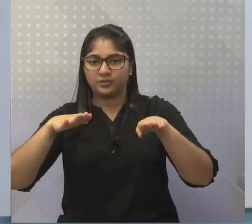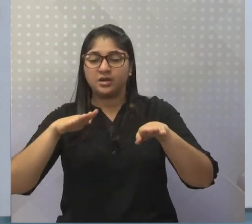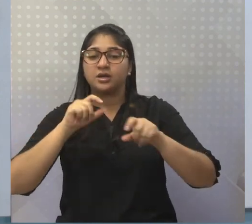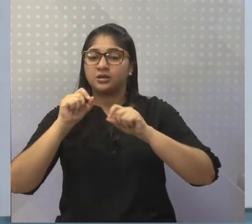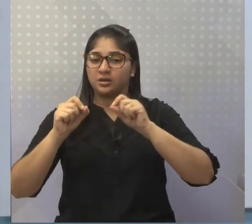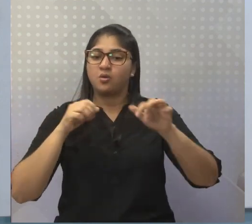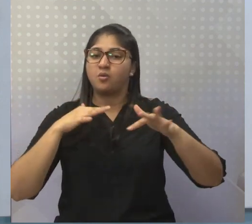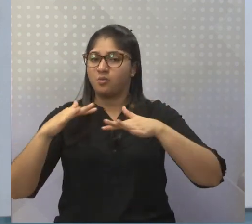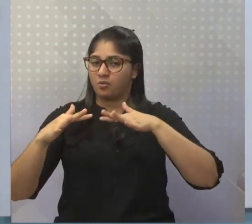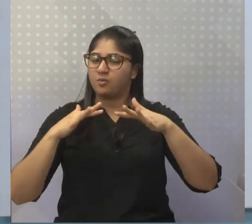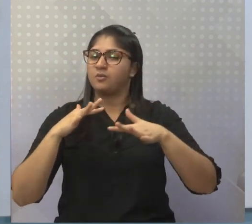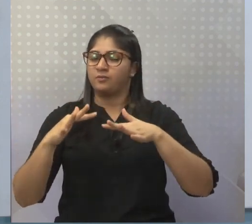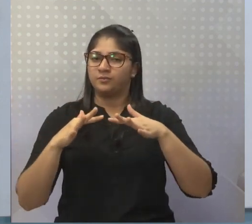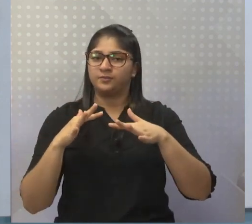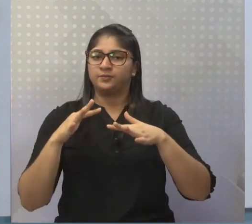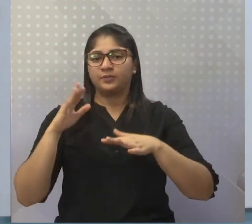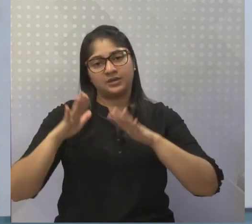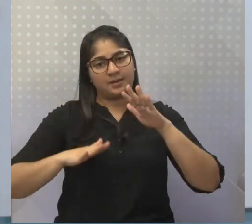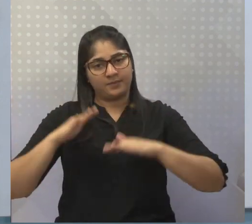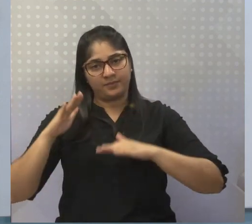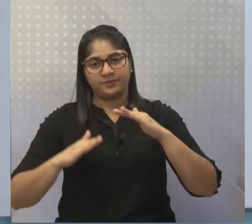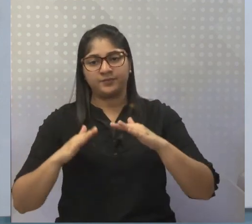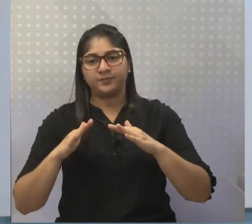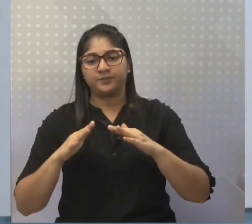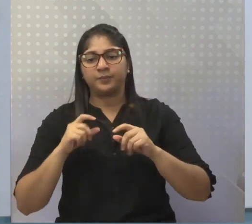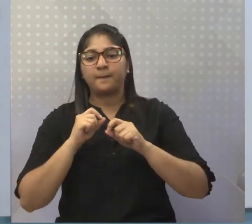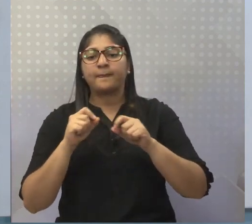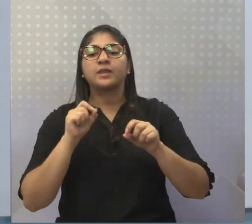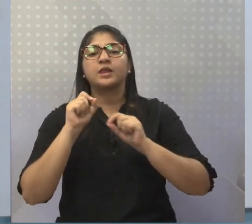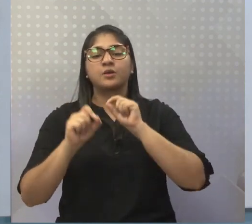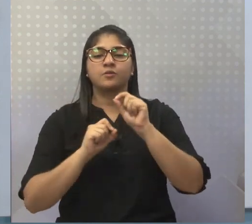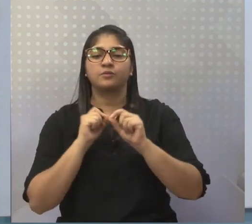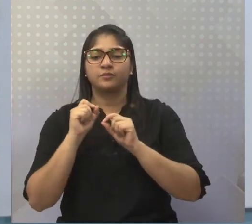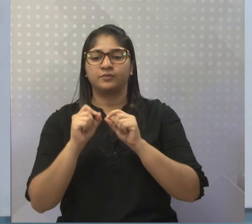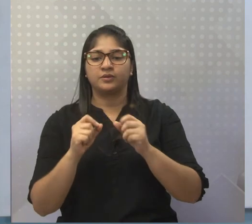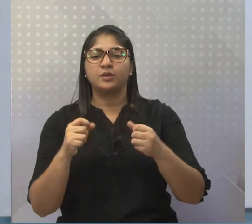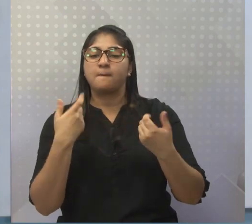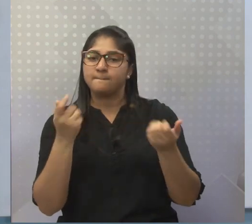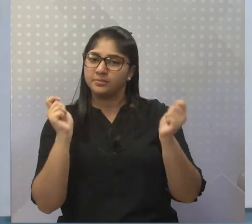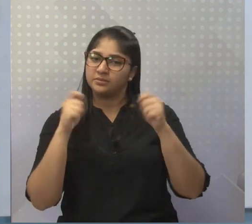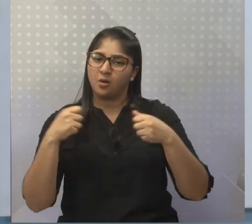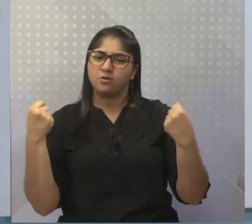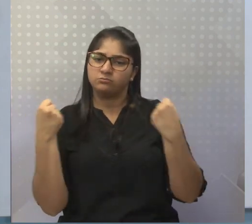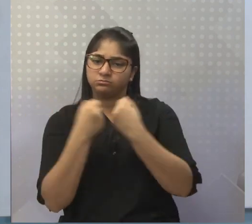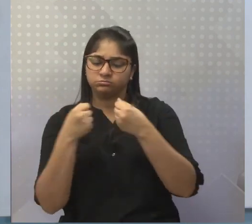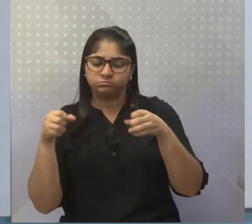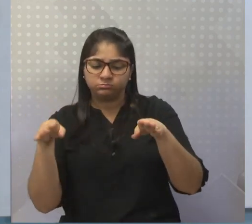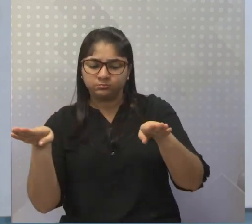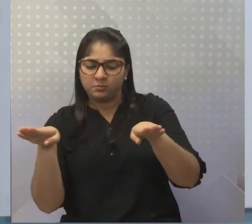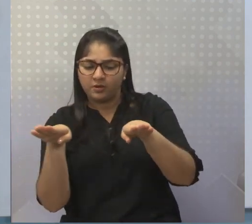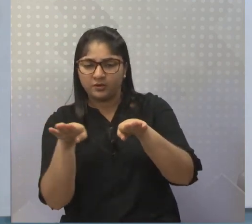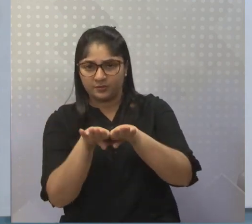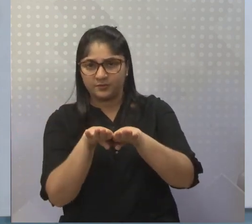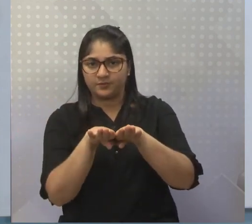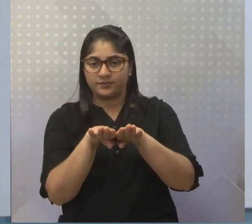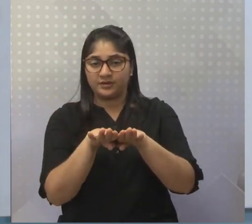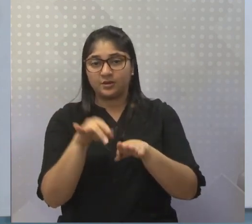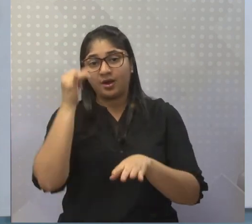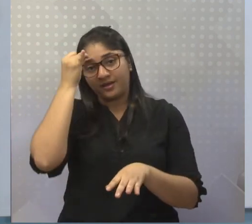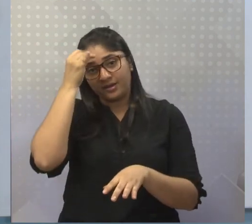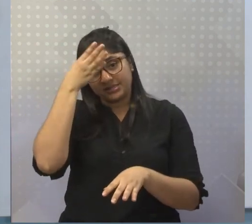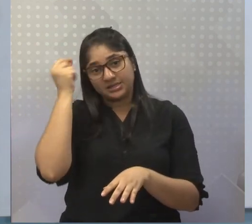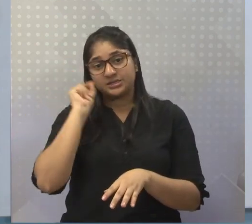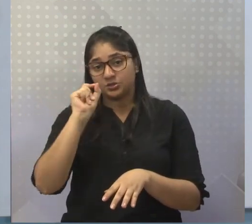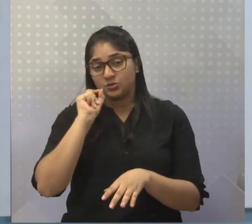convergente que é o nome do movimento o convergente pode provocar esses atritos e não esquecendo